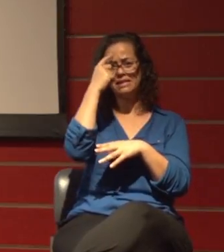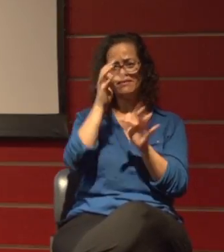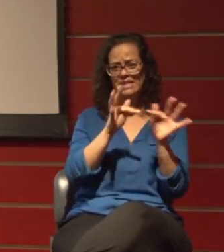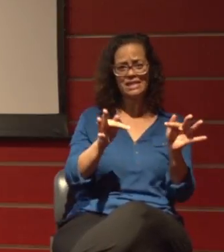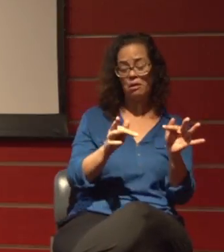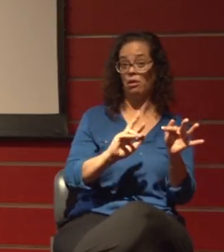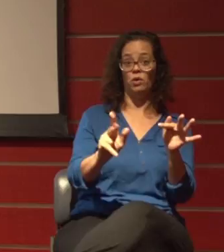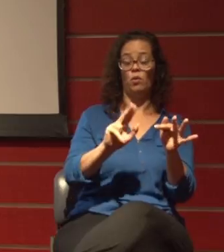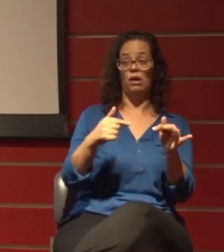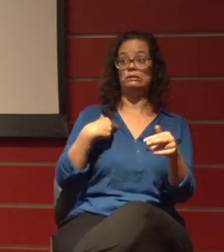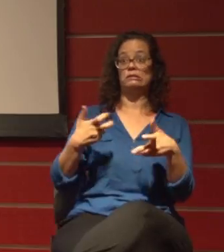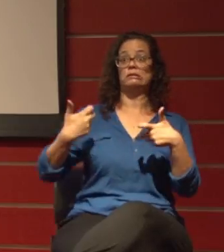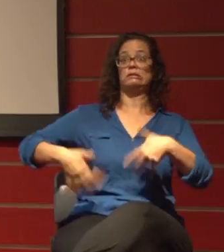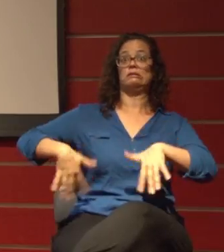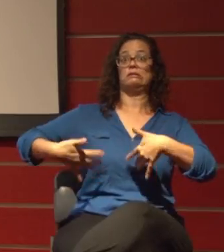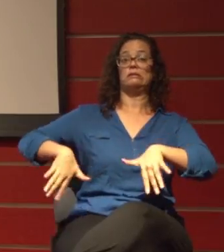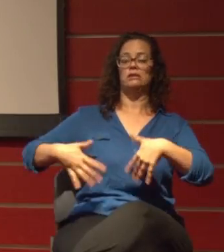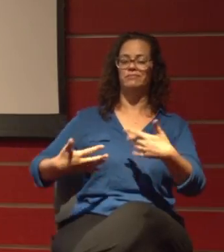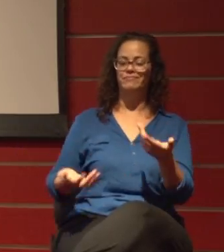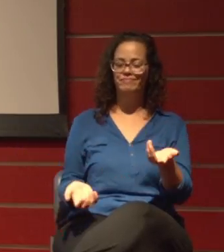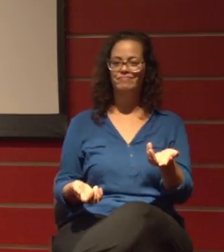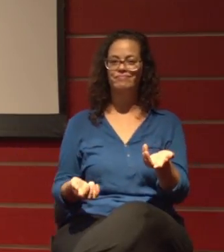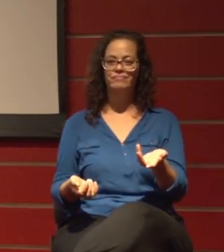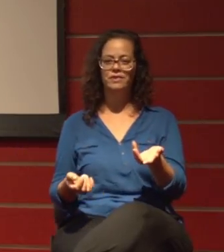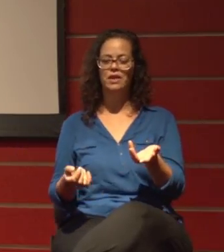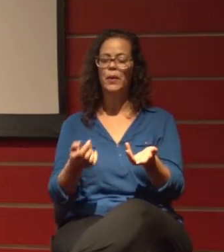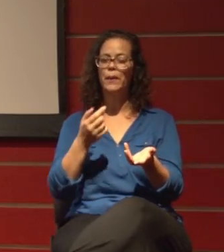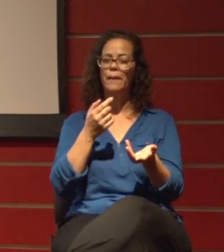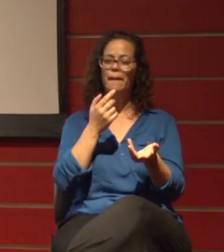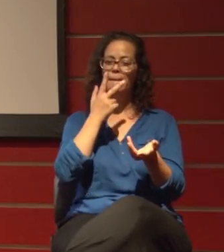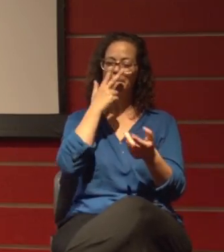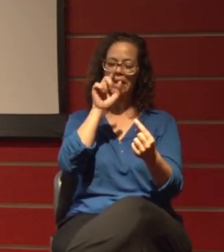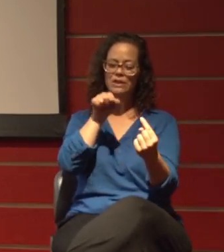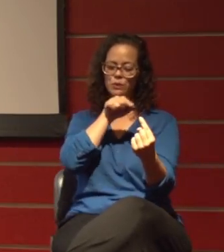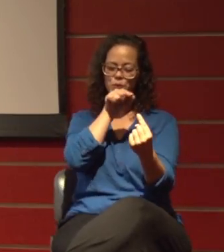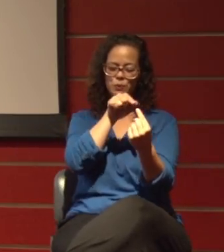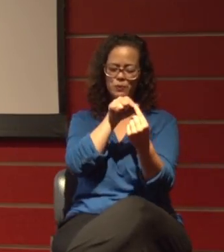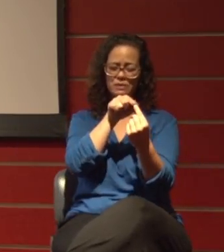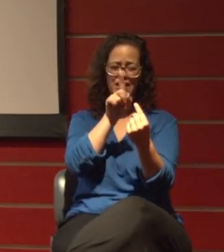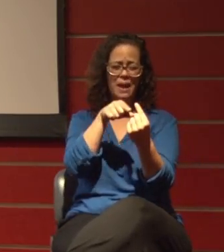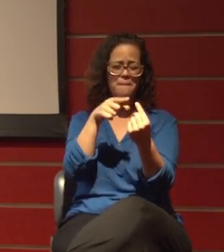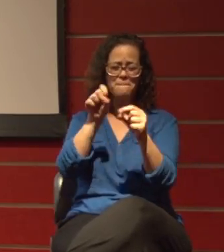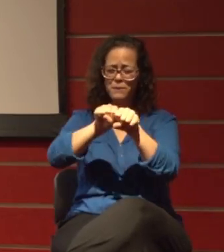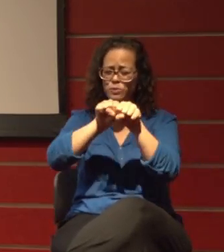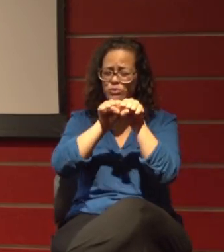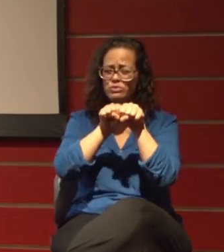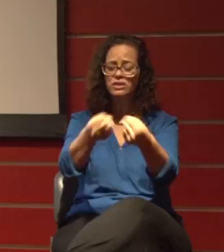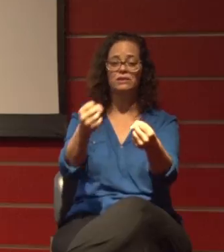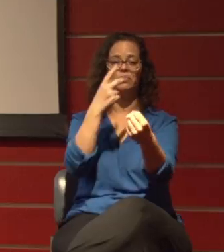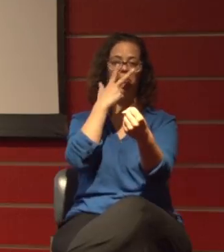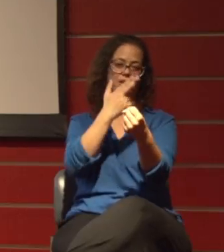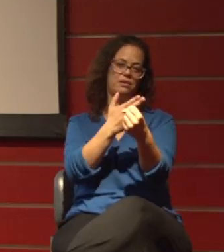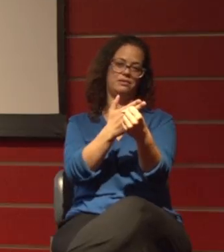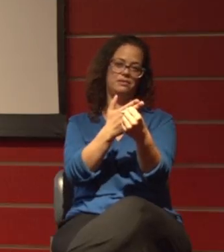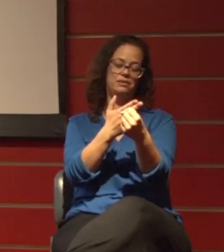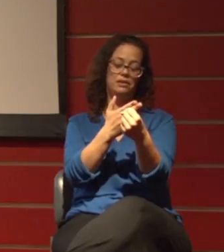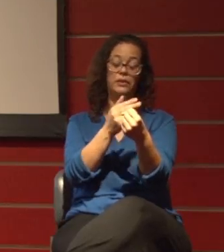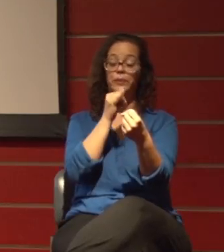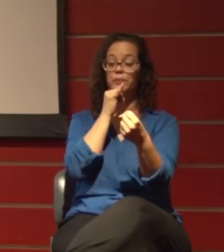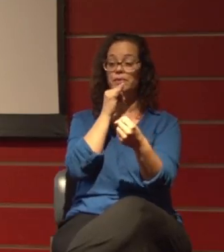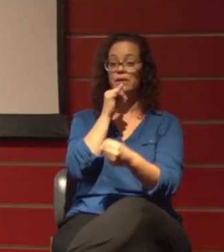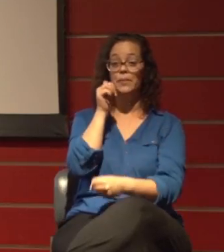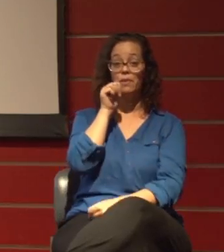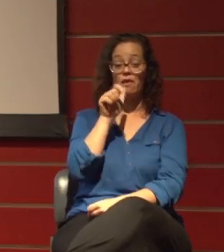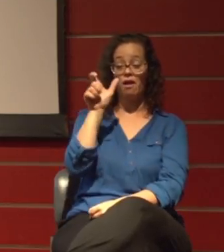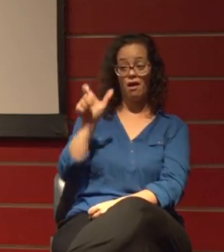exigindo muito mais dele a meta Inicial parece ser quase impossível de ser alcançada Por exemplo essa mulher